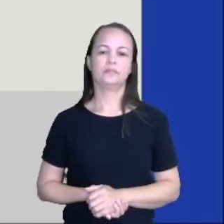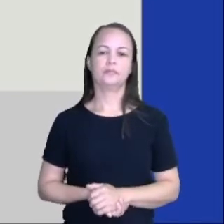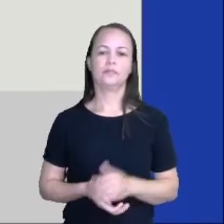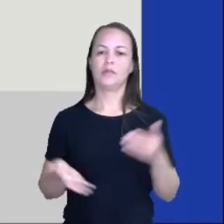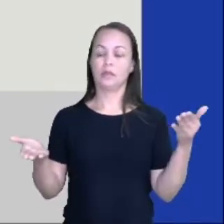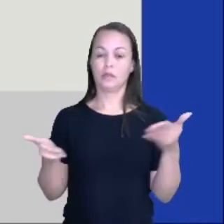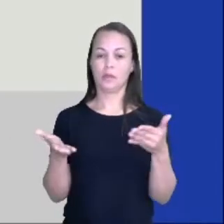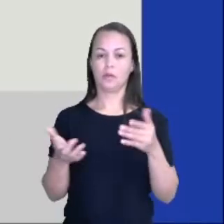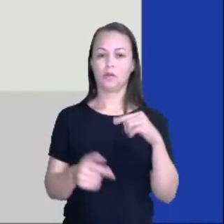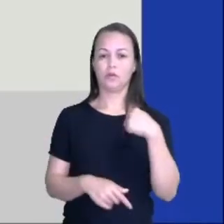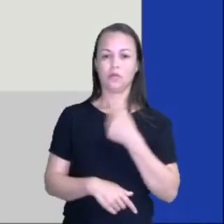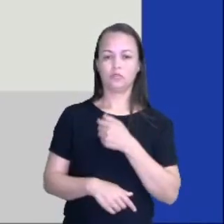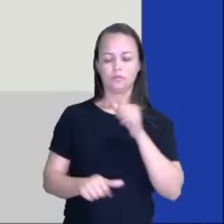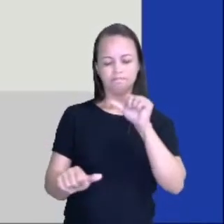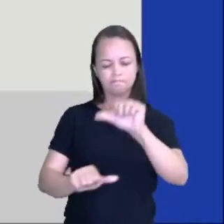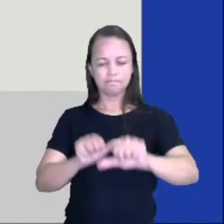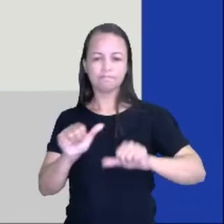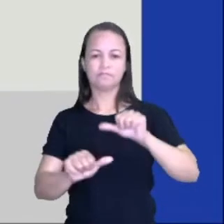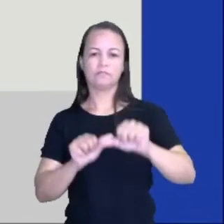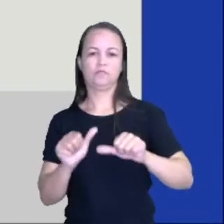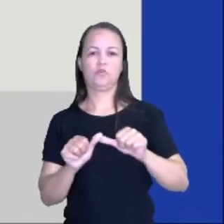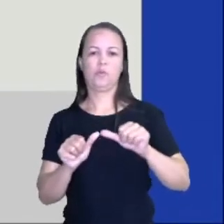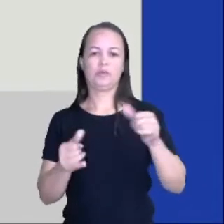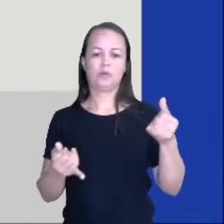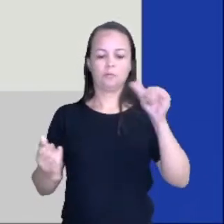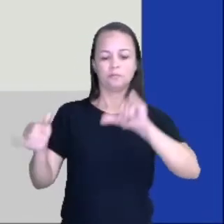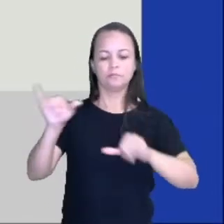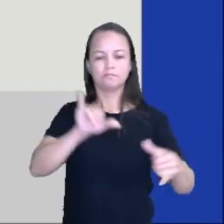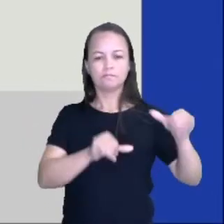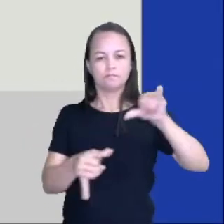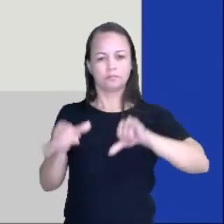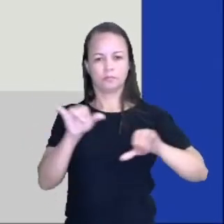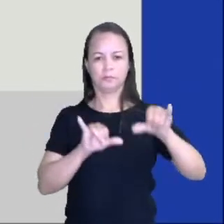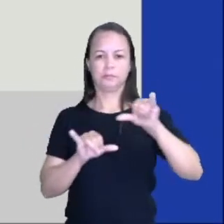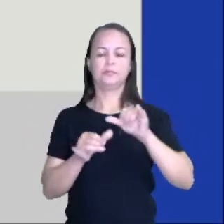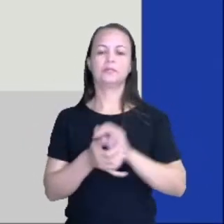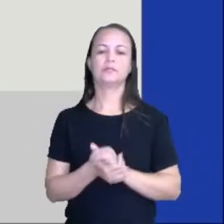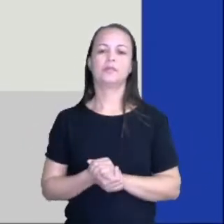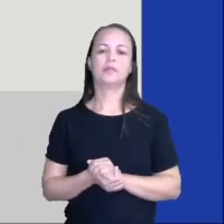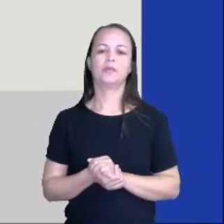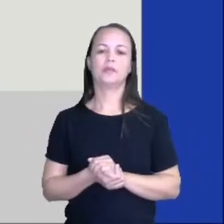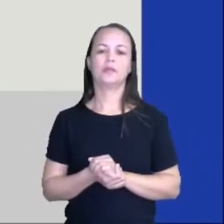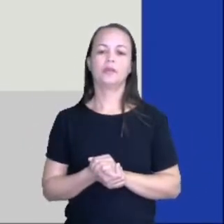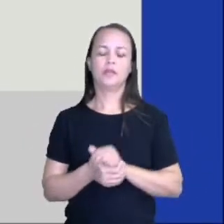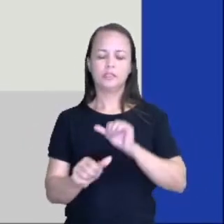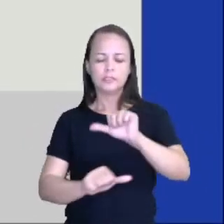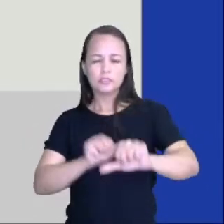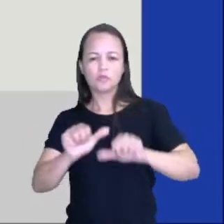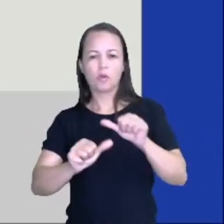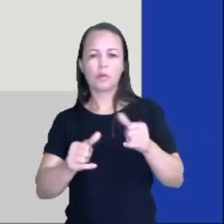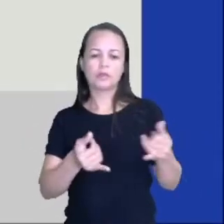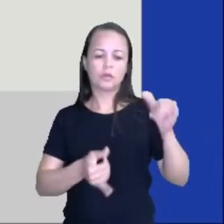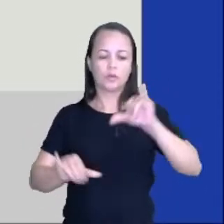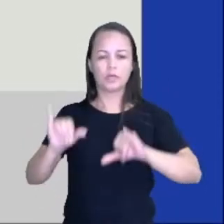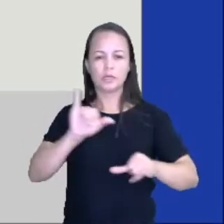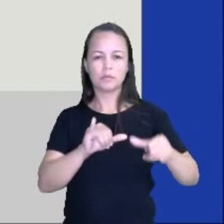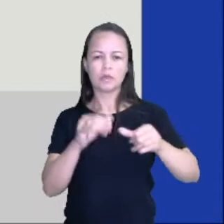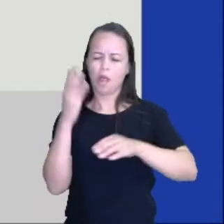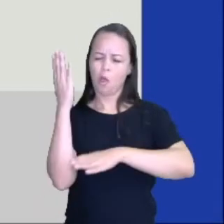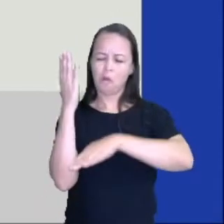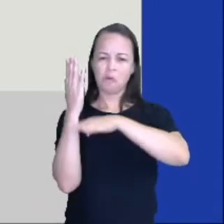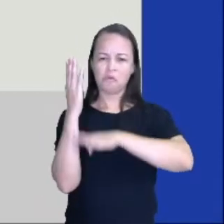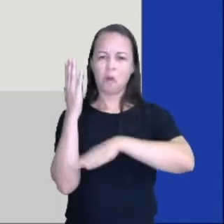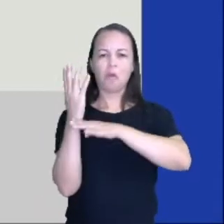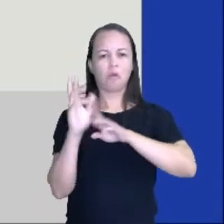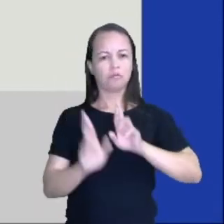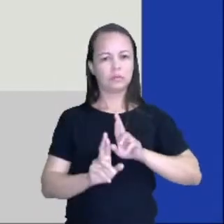Agora nós vamos para a transformação química. A transformação química, ela muda o volume e